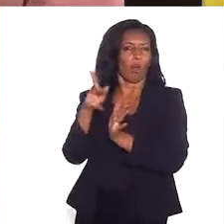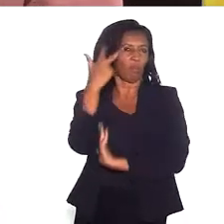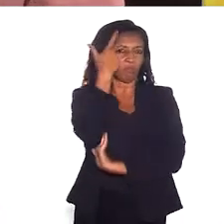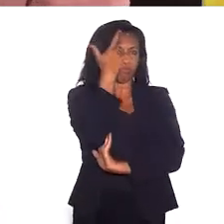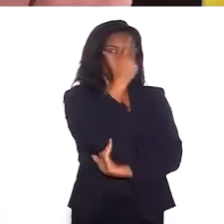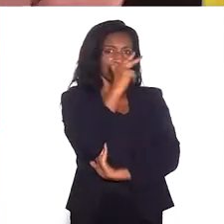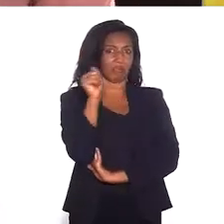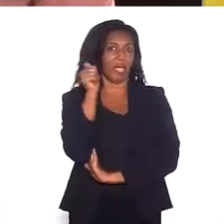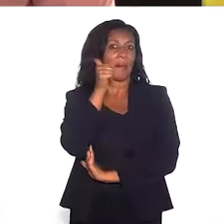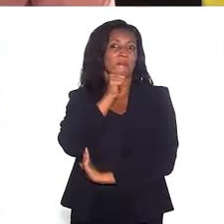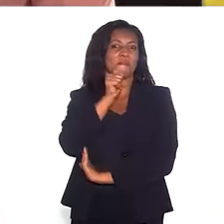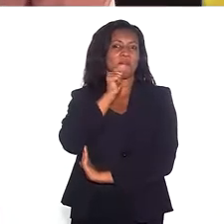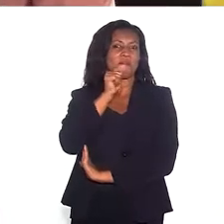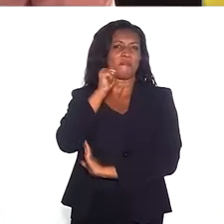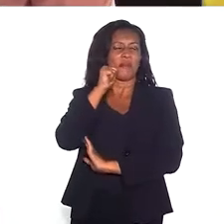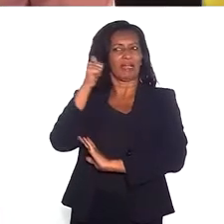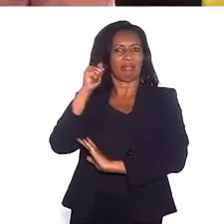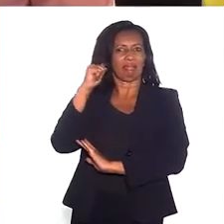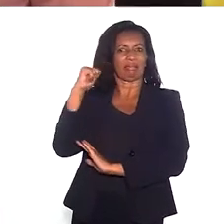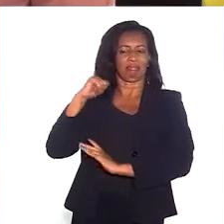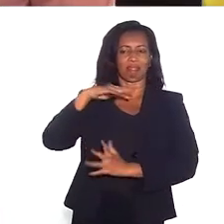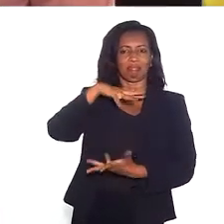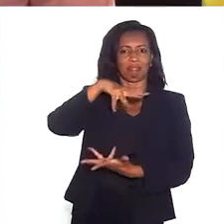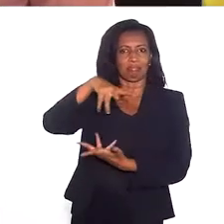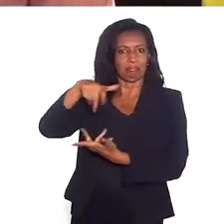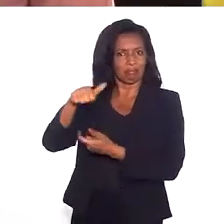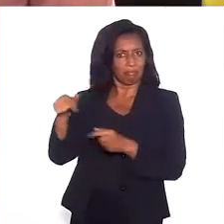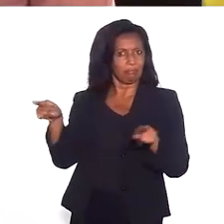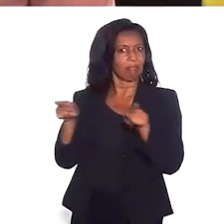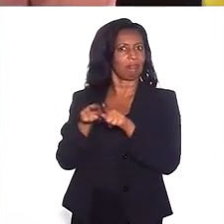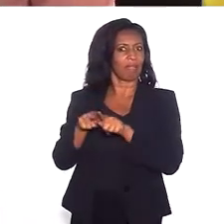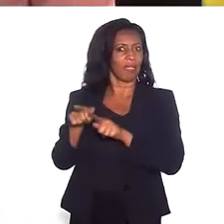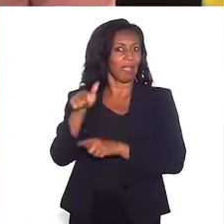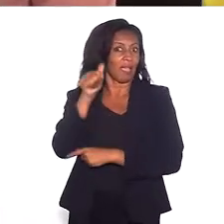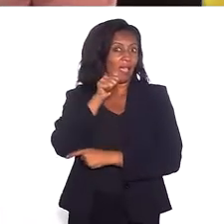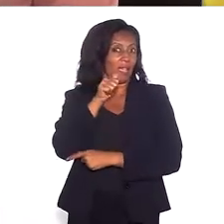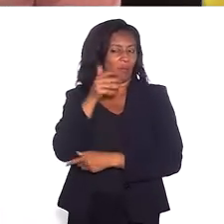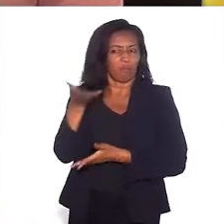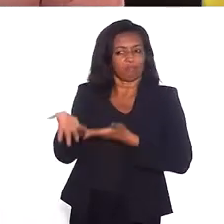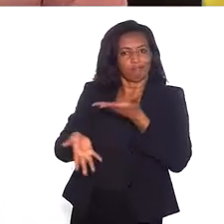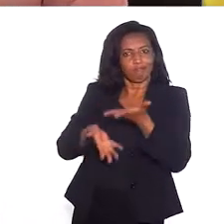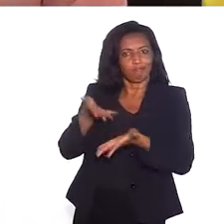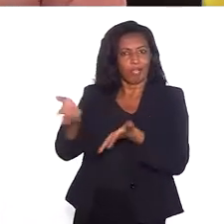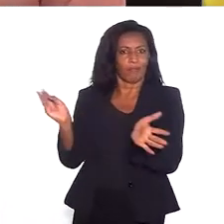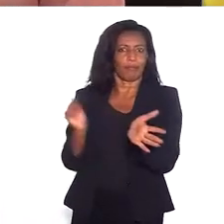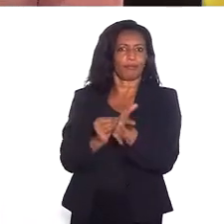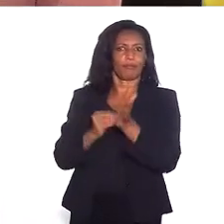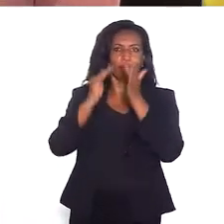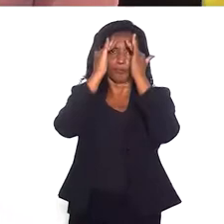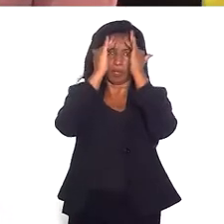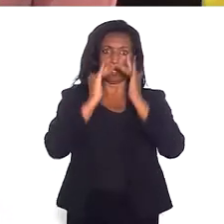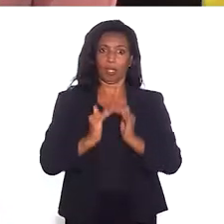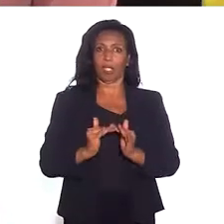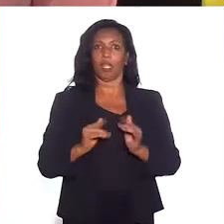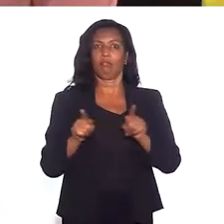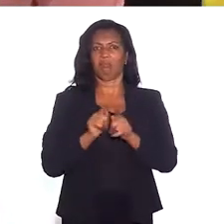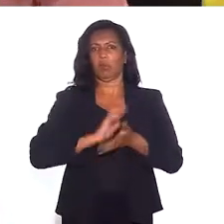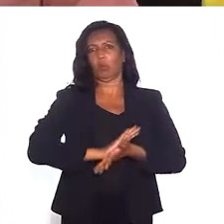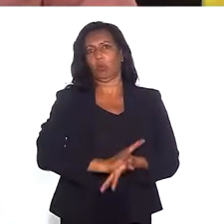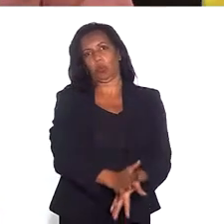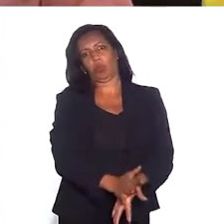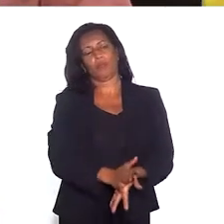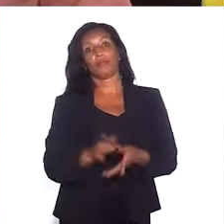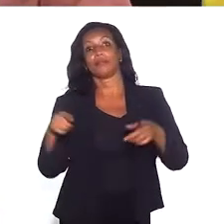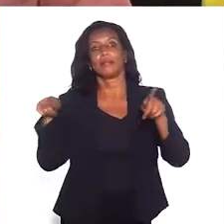natureza, a mãe terra. Assim como o nosso planeta, a mulher vem sendo tratada com desrespeito e ainda opressão,